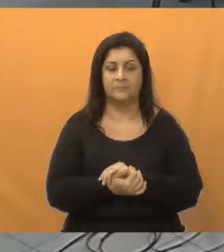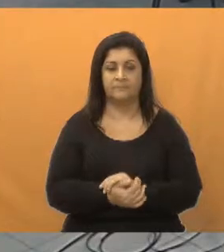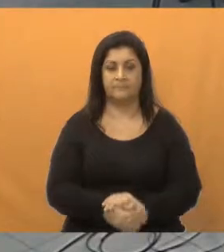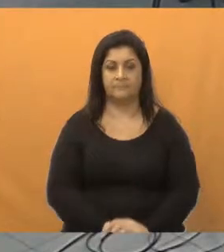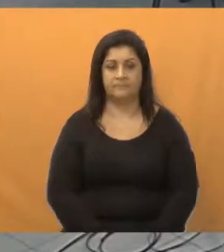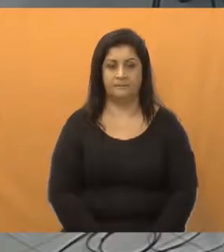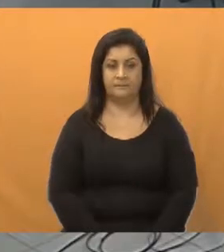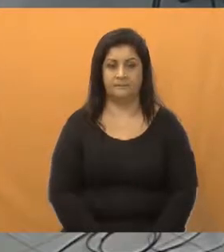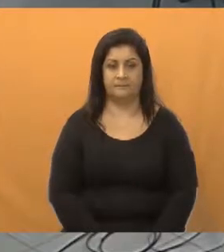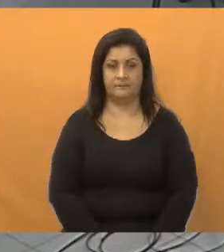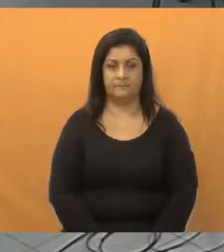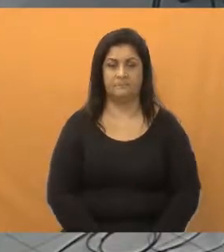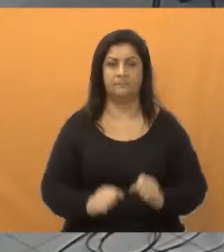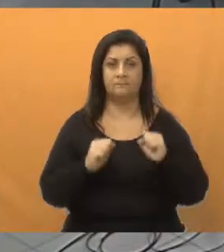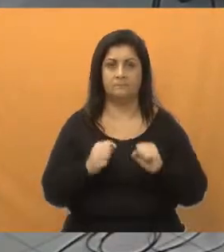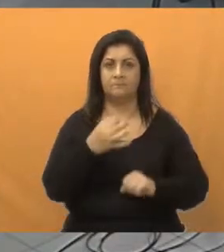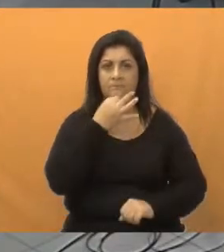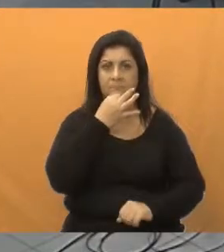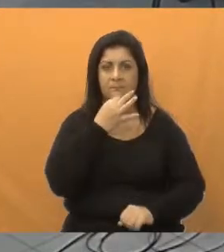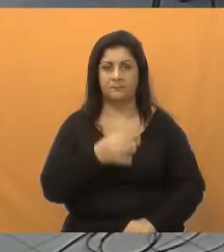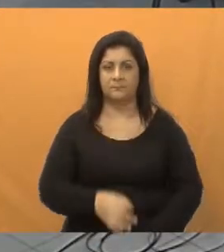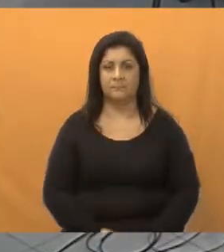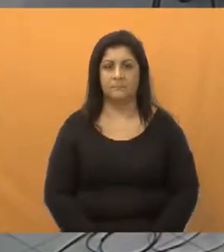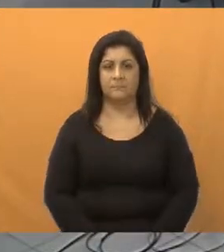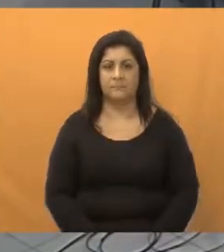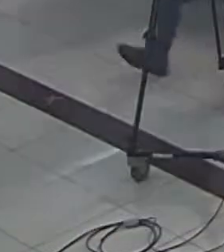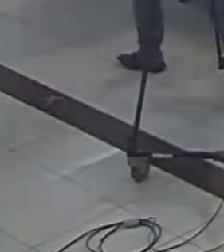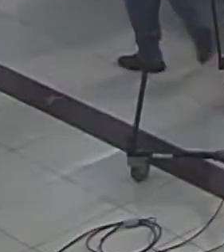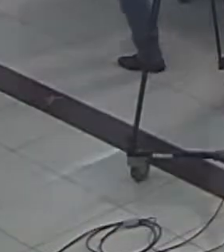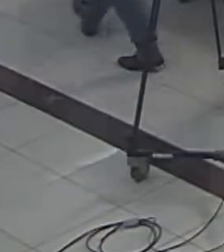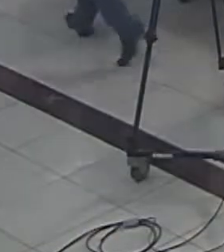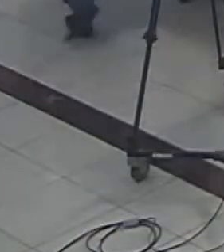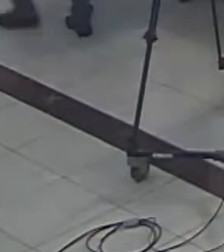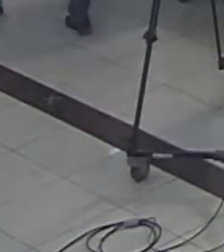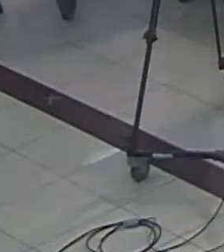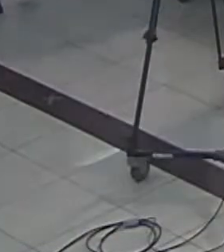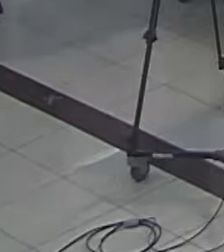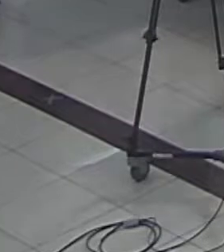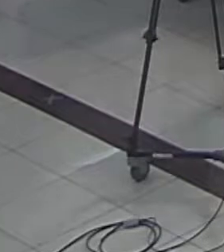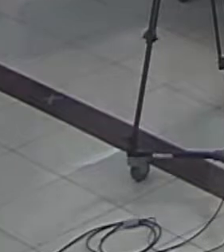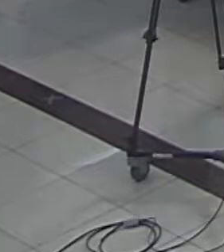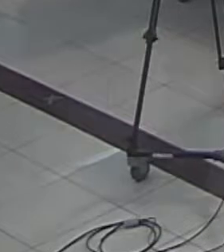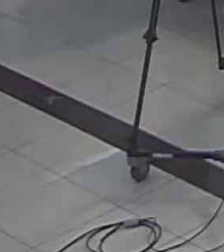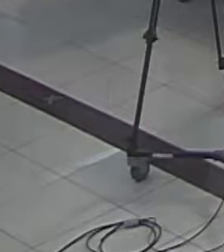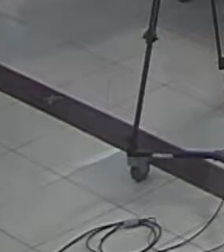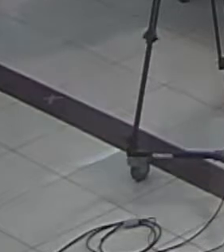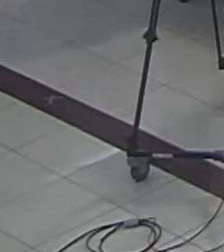O projeto continua em discussão.